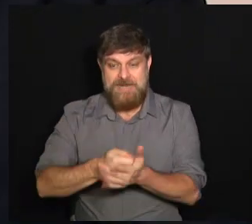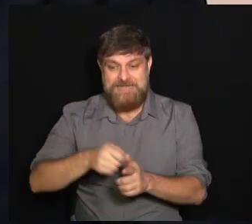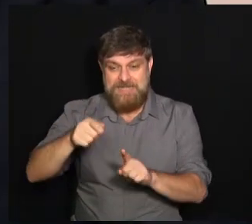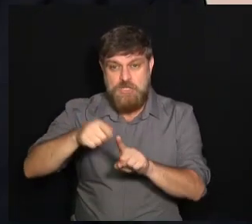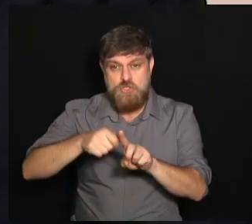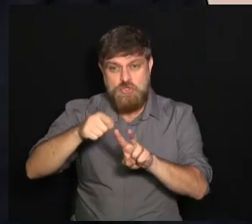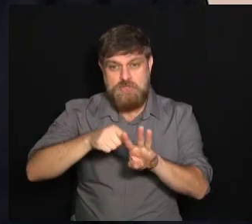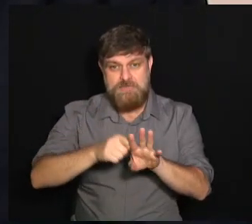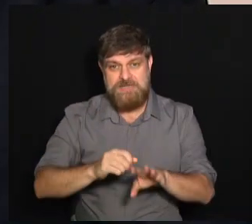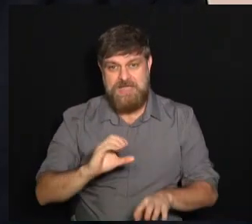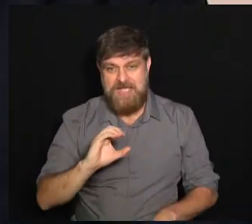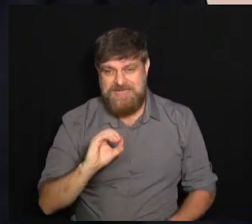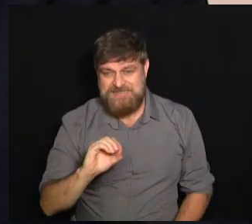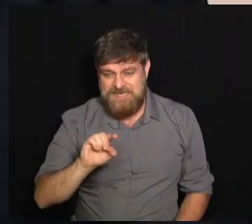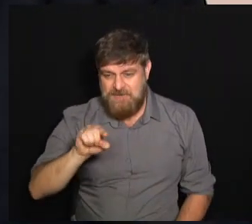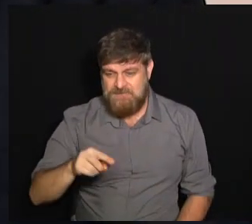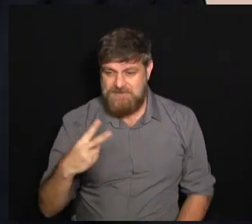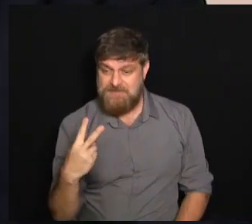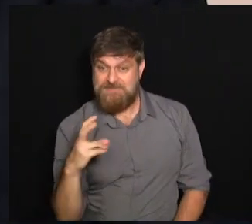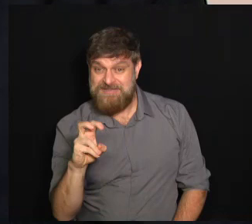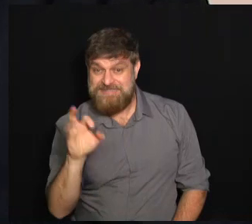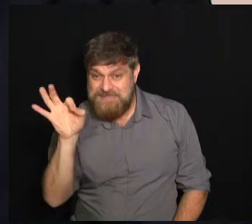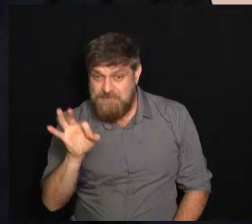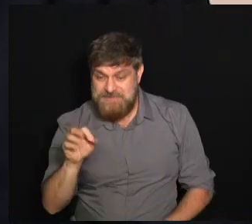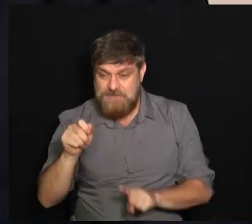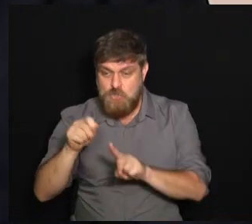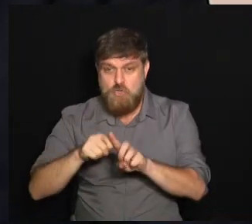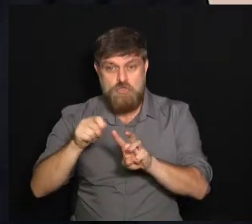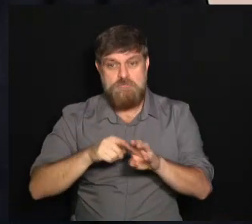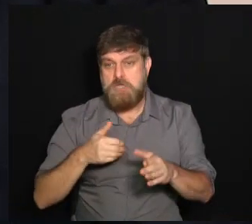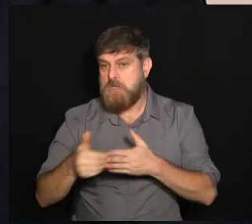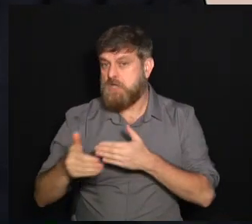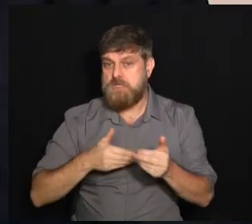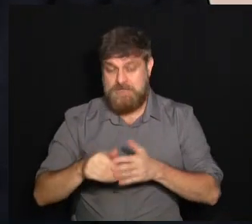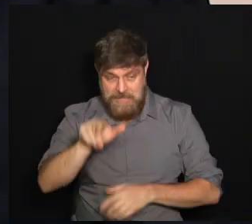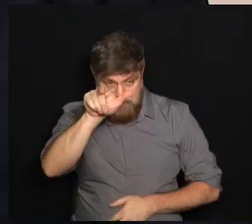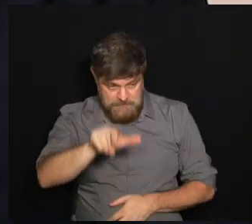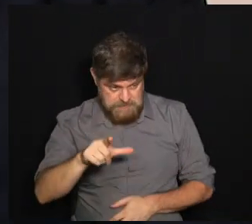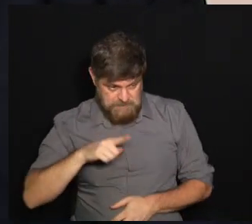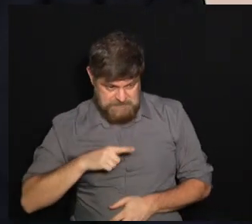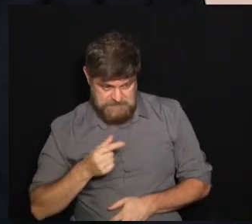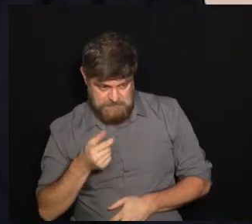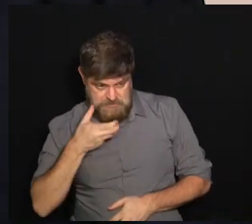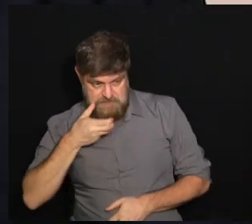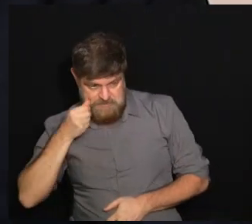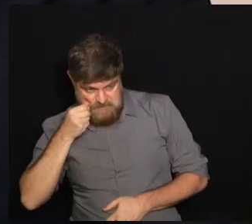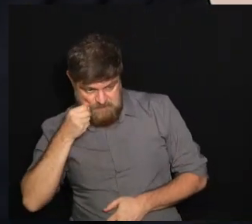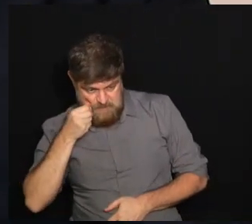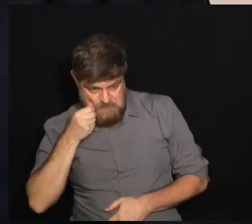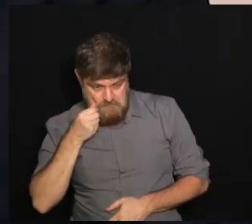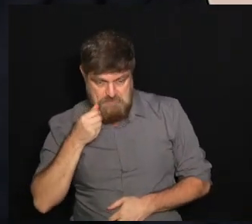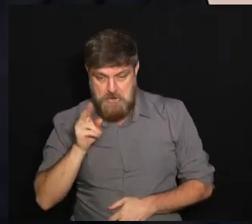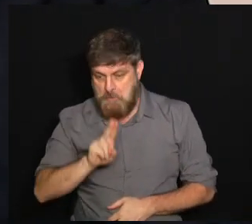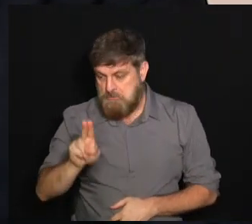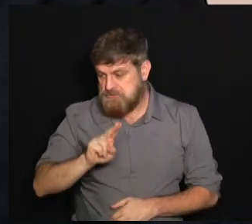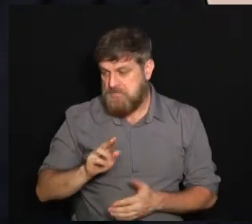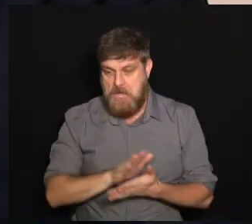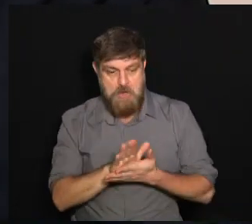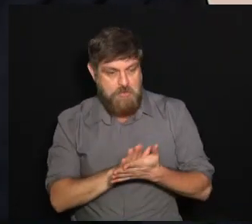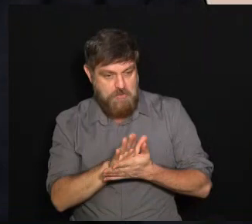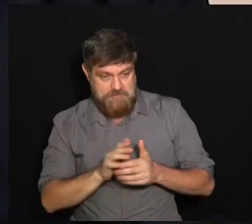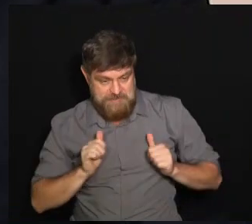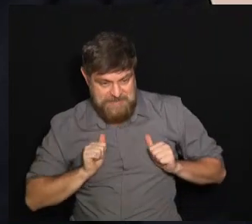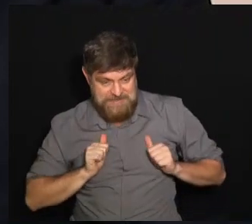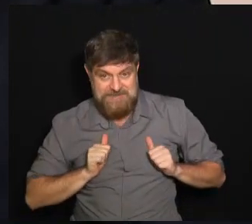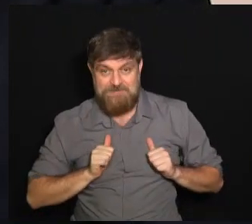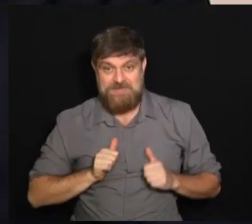mensal de 0,25% ao mês, independente da utilização ou não desse crédito, para limites acima